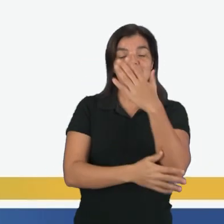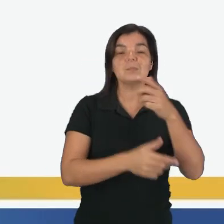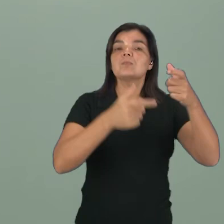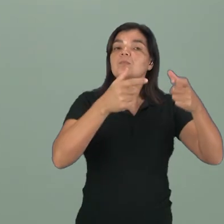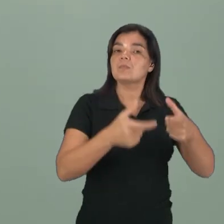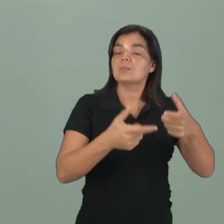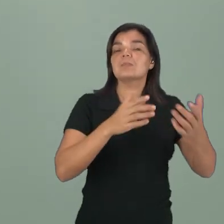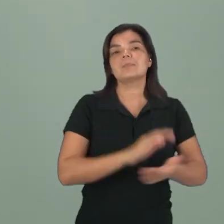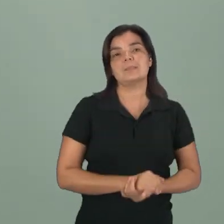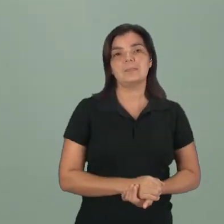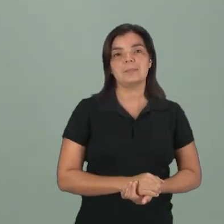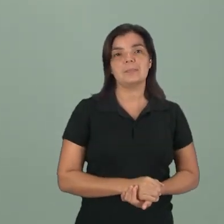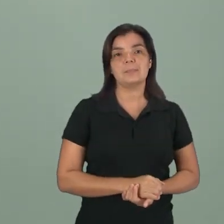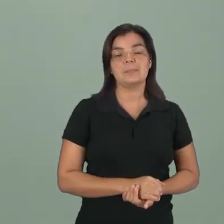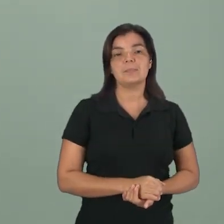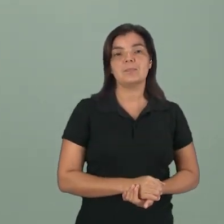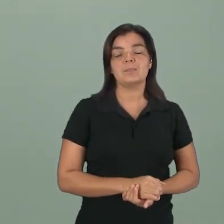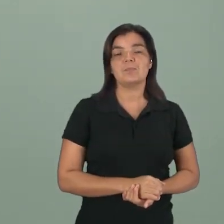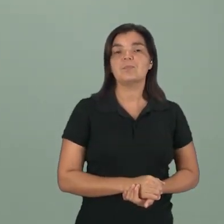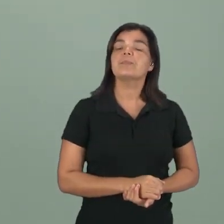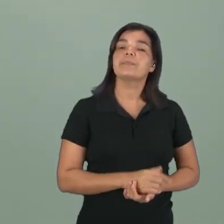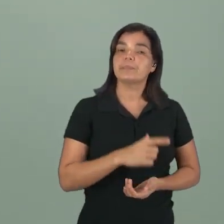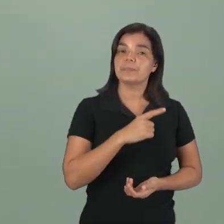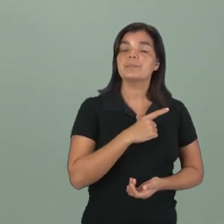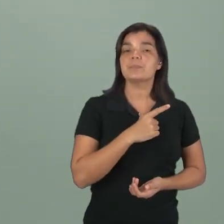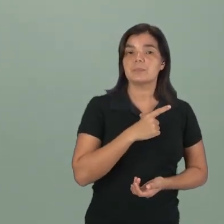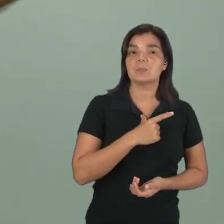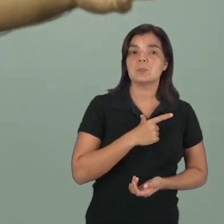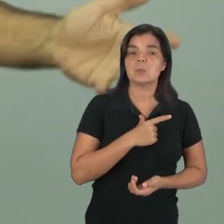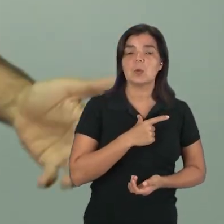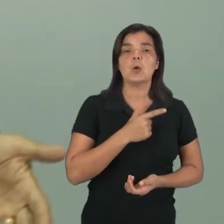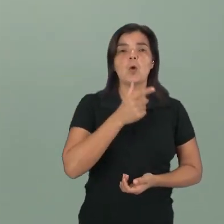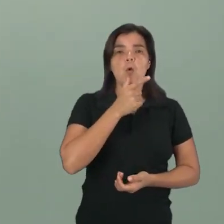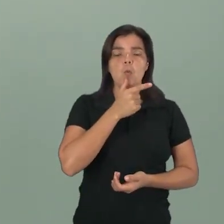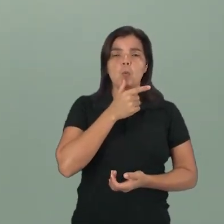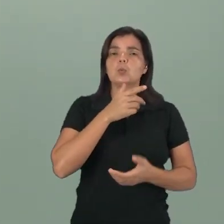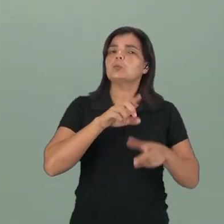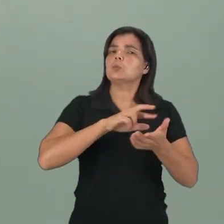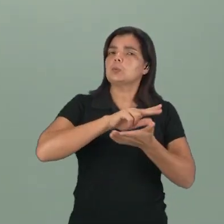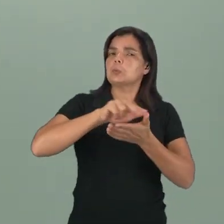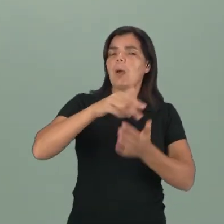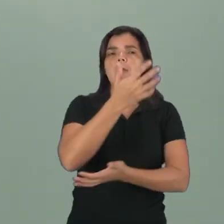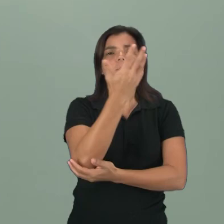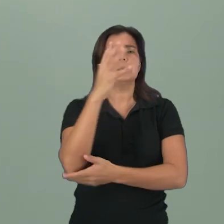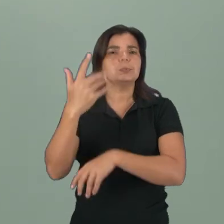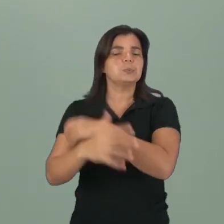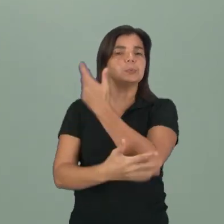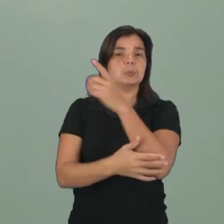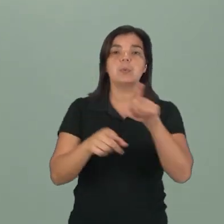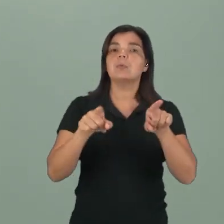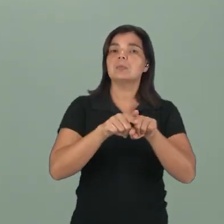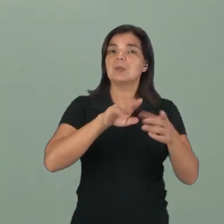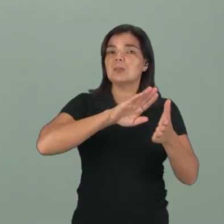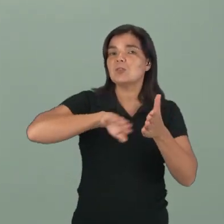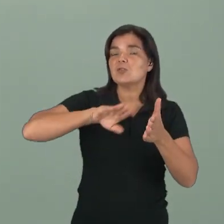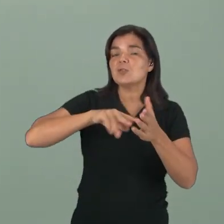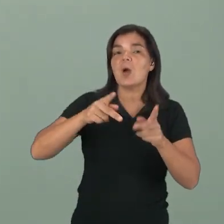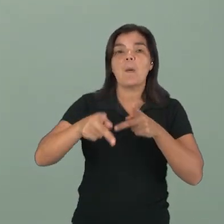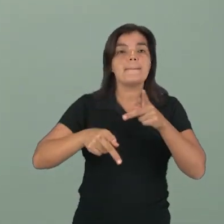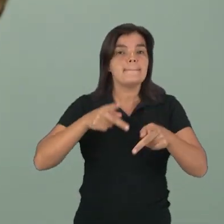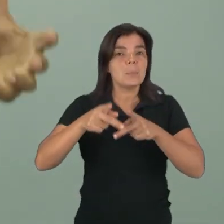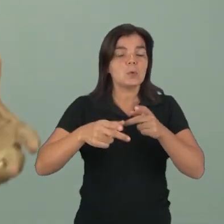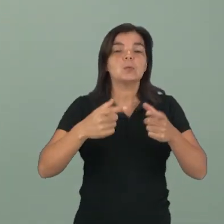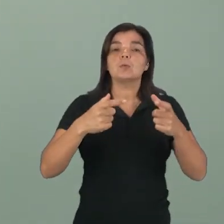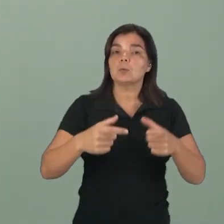sua instalação, ou seja, ali tem uma inundação da área de vegetação, tem que retirar algumas populações que